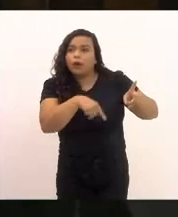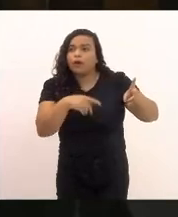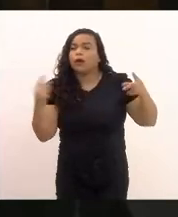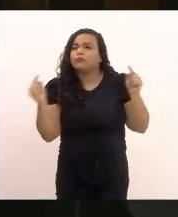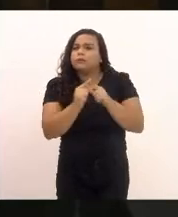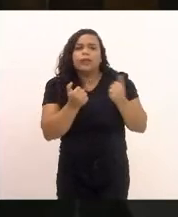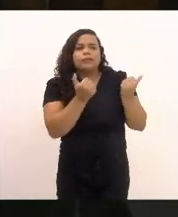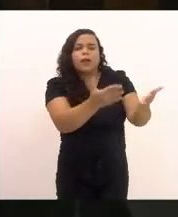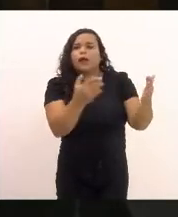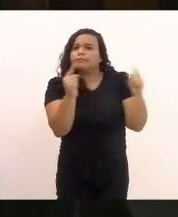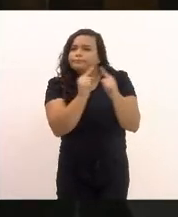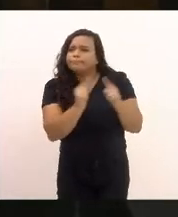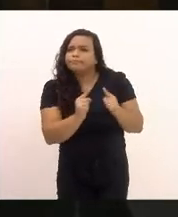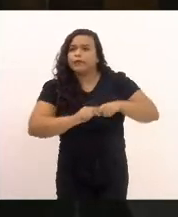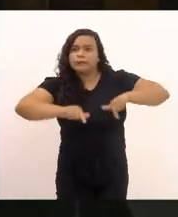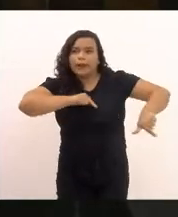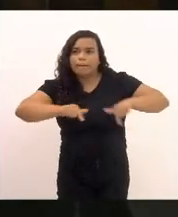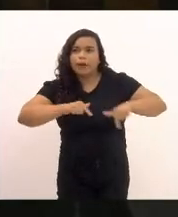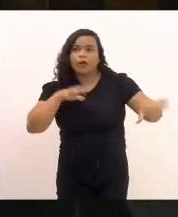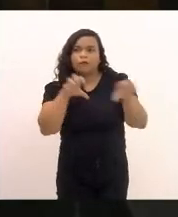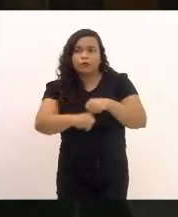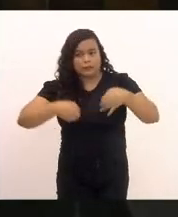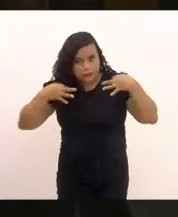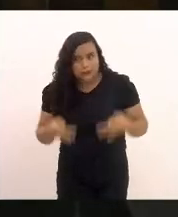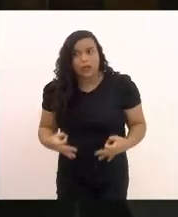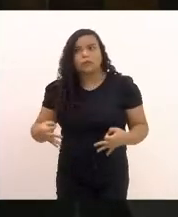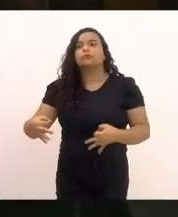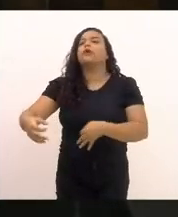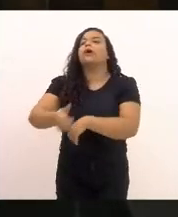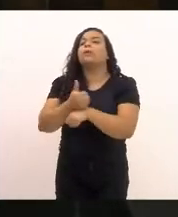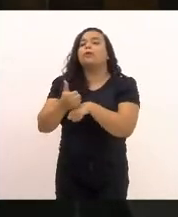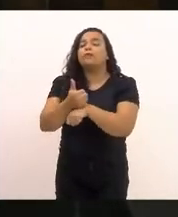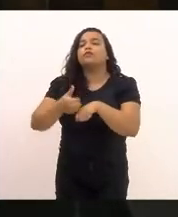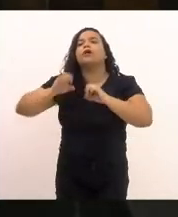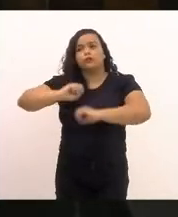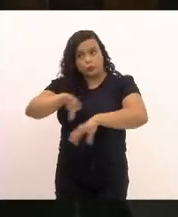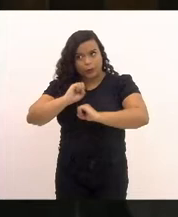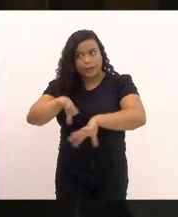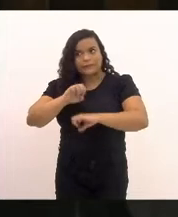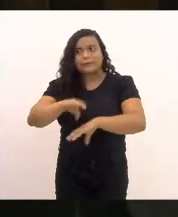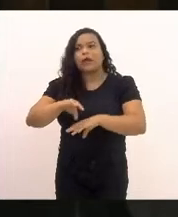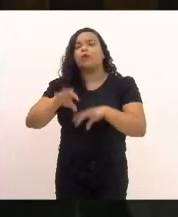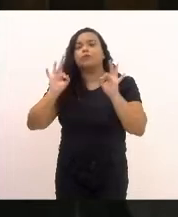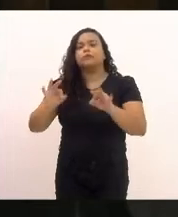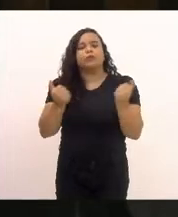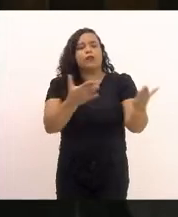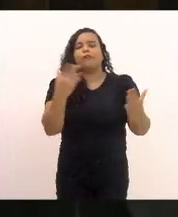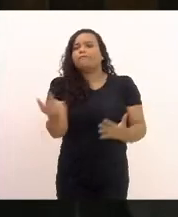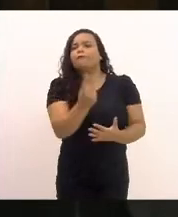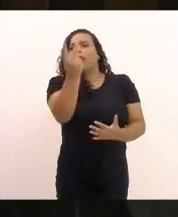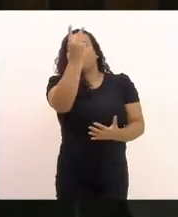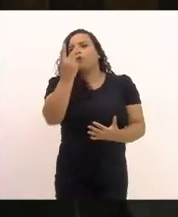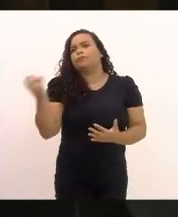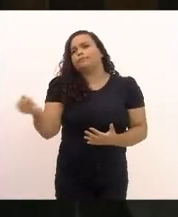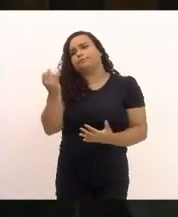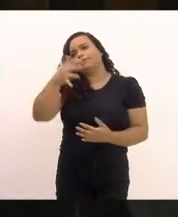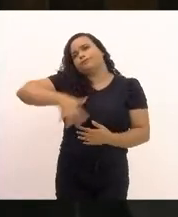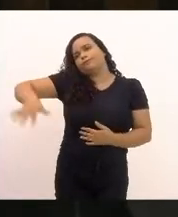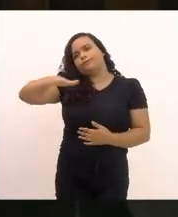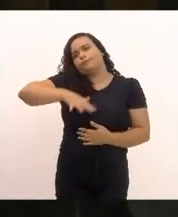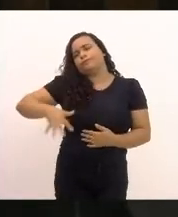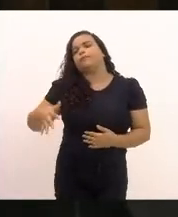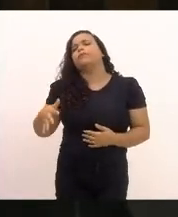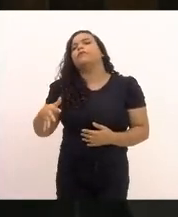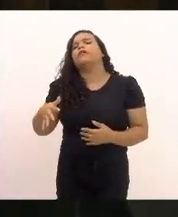de trabalho e de formação para que esses profissionais de educação da rede estadual estejam suficientemente valorizados no âmbito da nossa